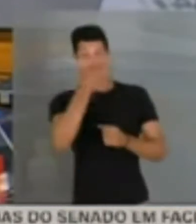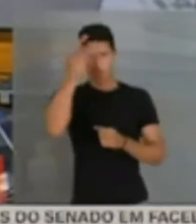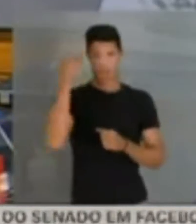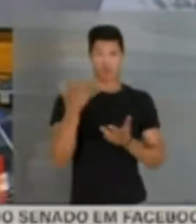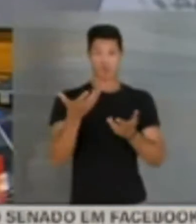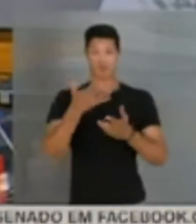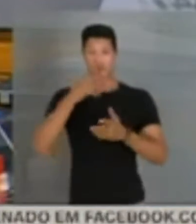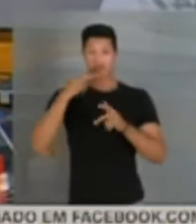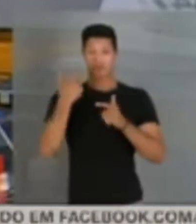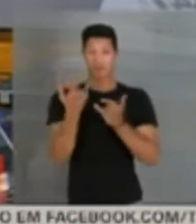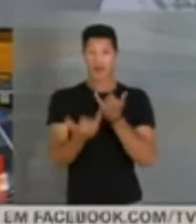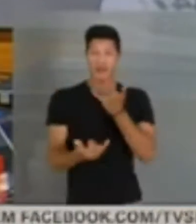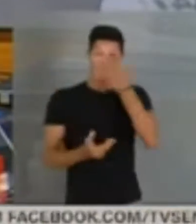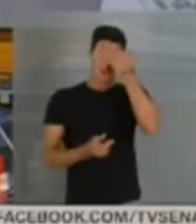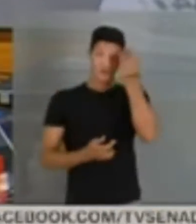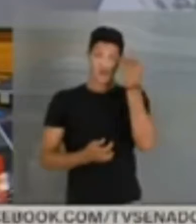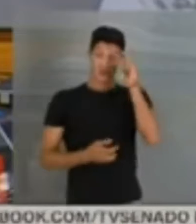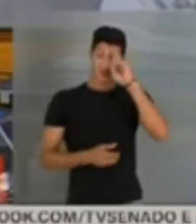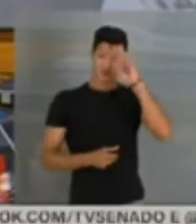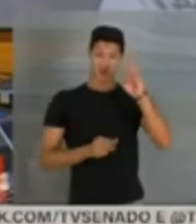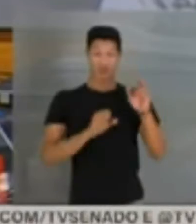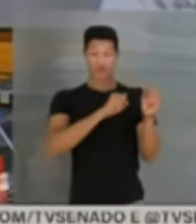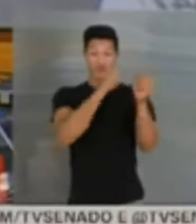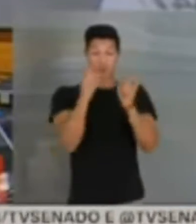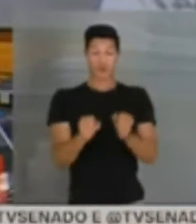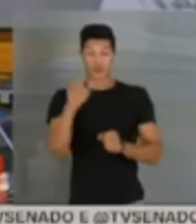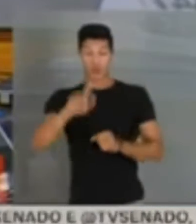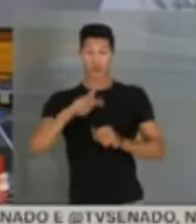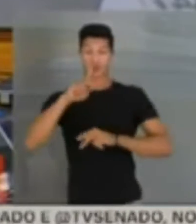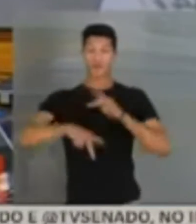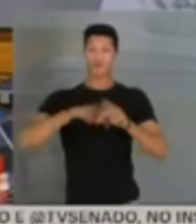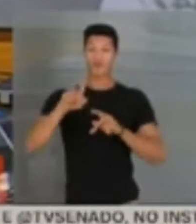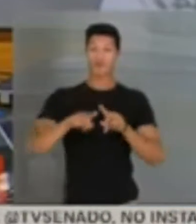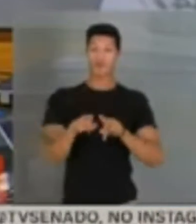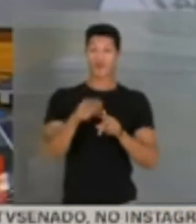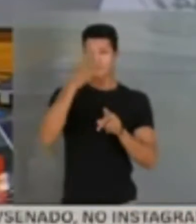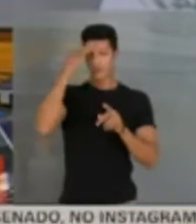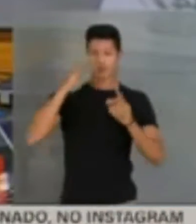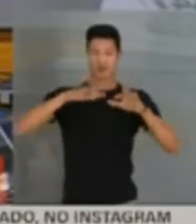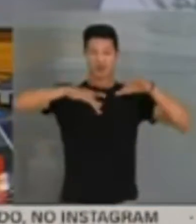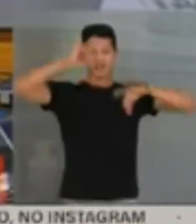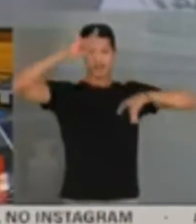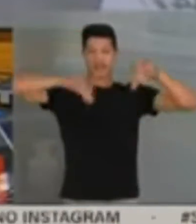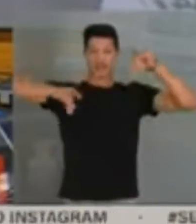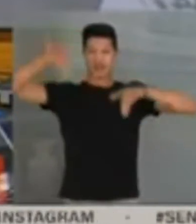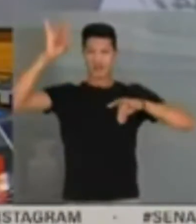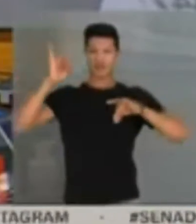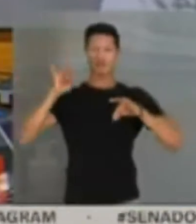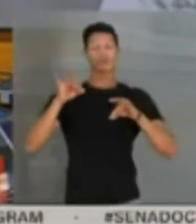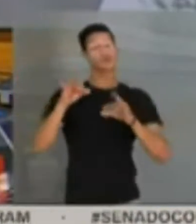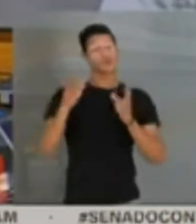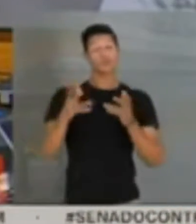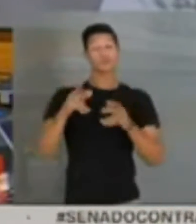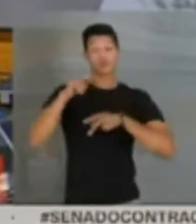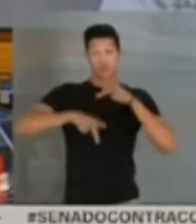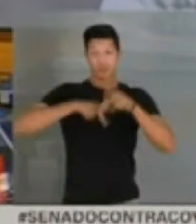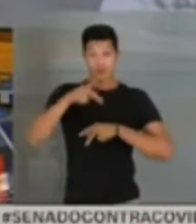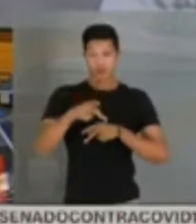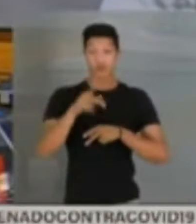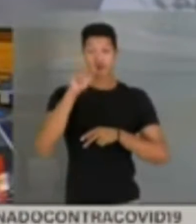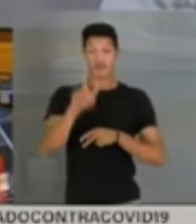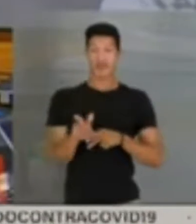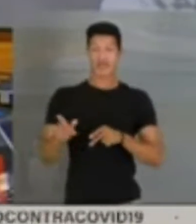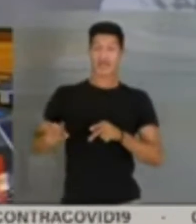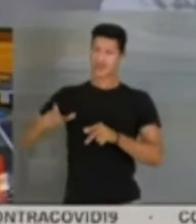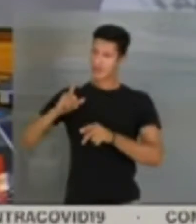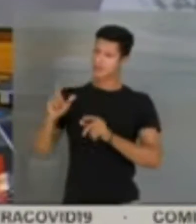gente parece se esquecer que o dono do poder é o povo, e não os encarcelados. O povo